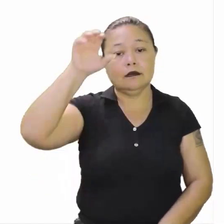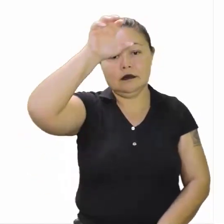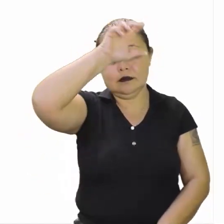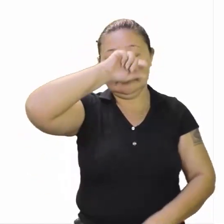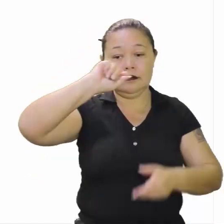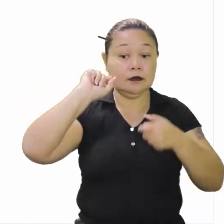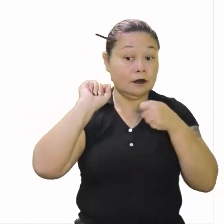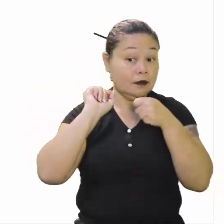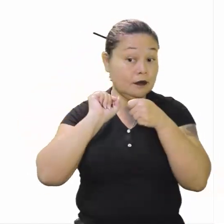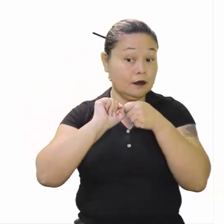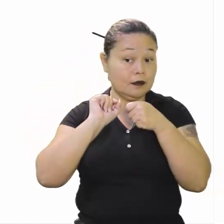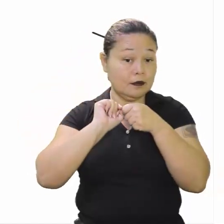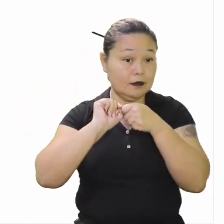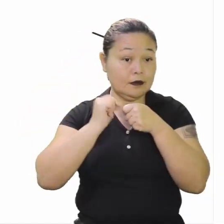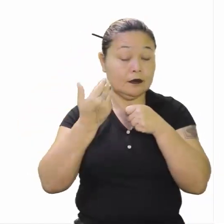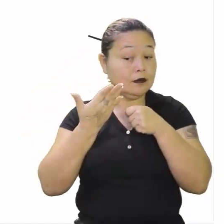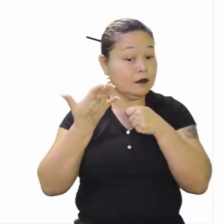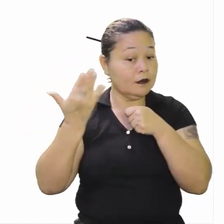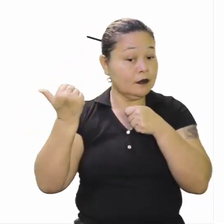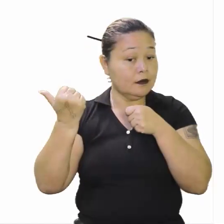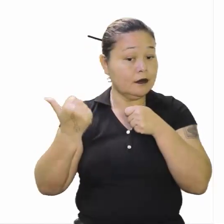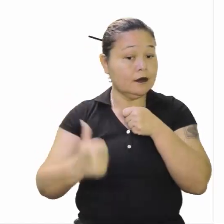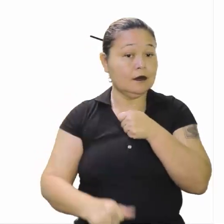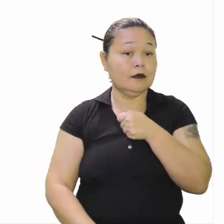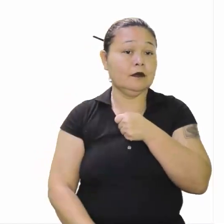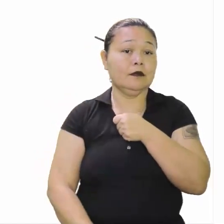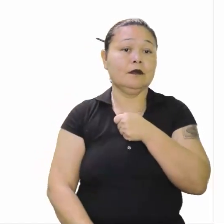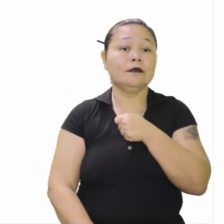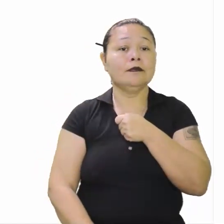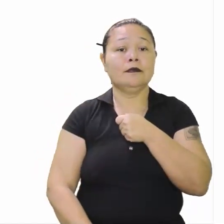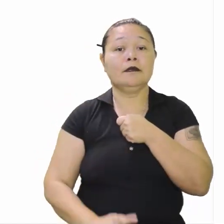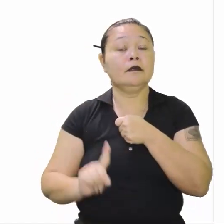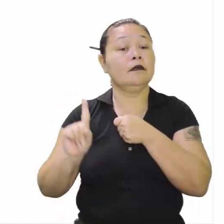aprender fazendo. Vamos lá, gente? Vamos sim.